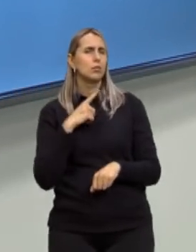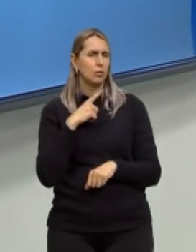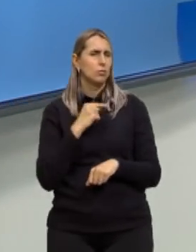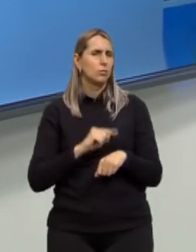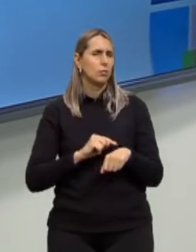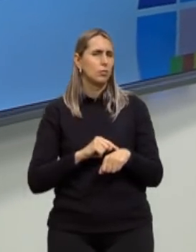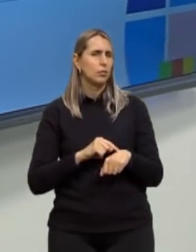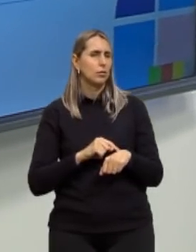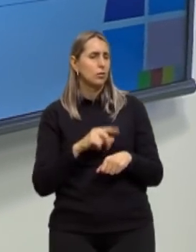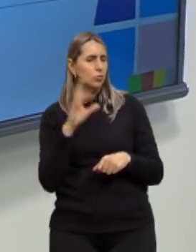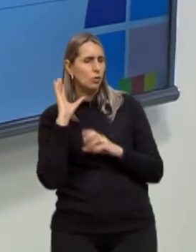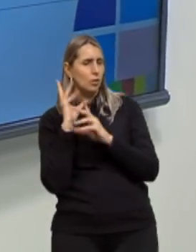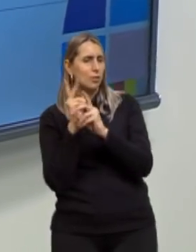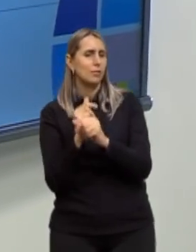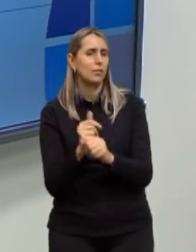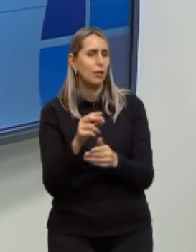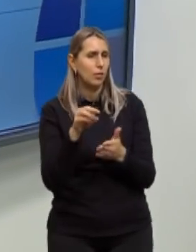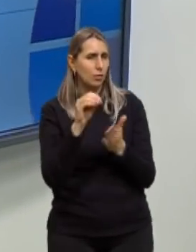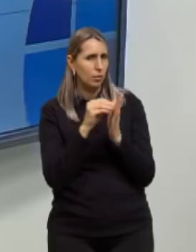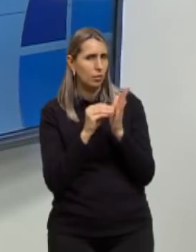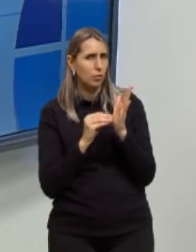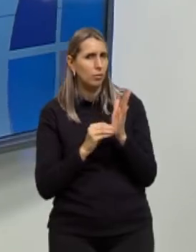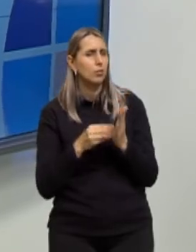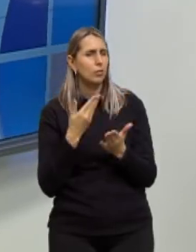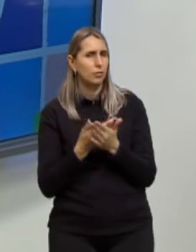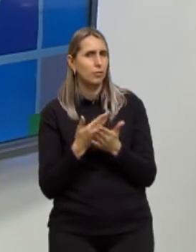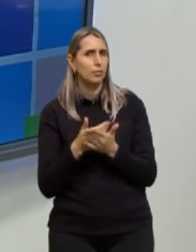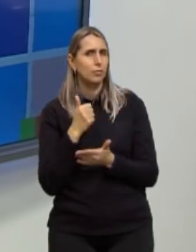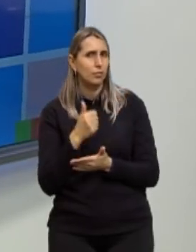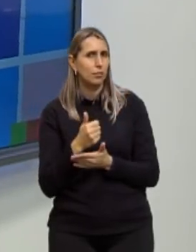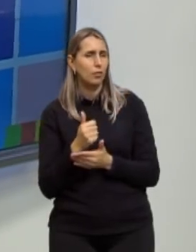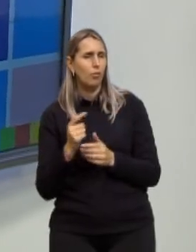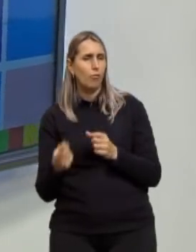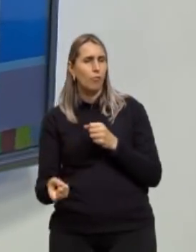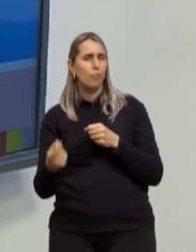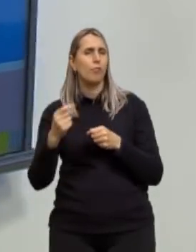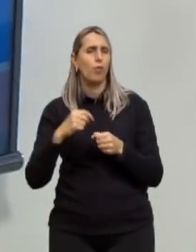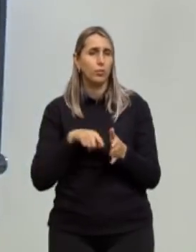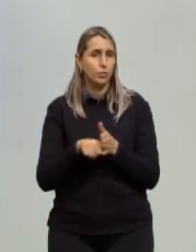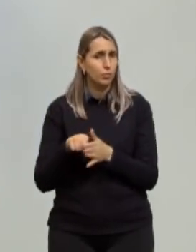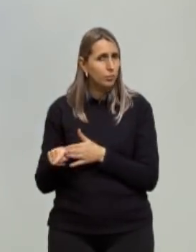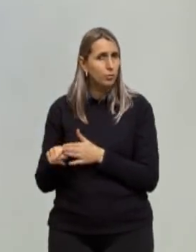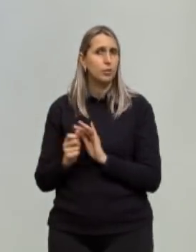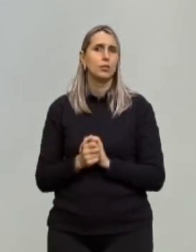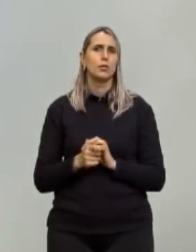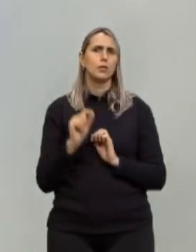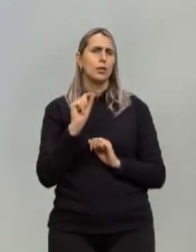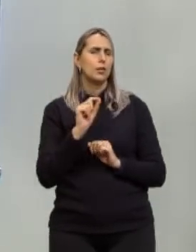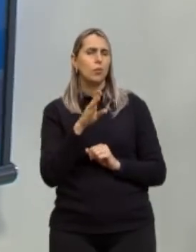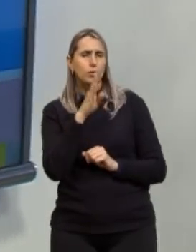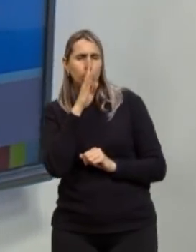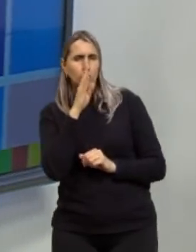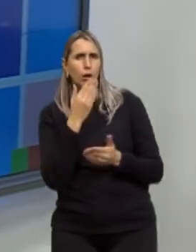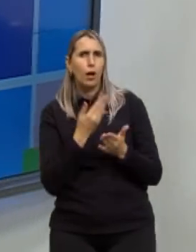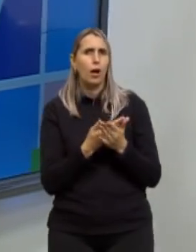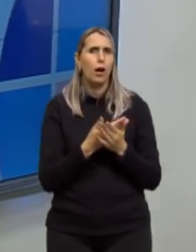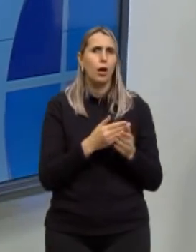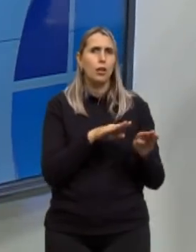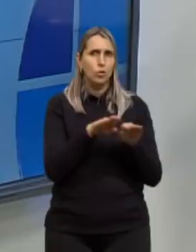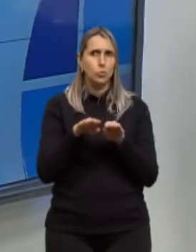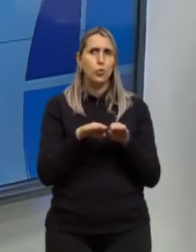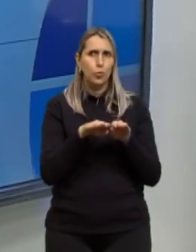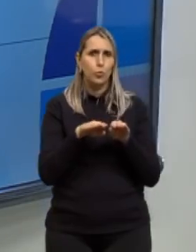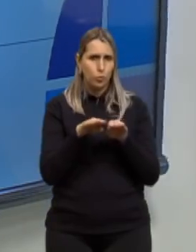você tiver um tempinho de dar uma revisada nem essa revisada na aula tá retome essas questões quem ainda não assistiu à aula lá de